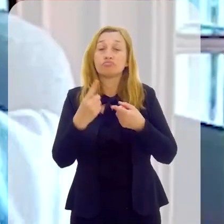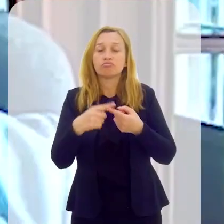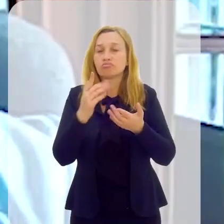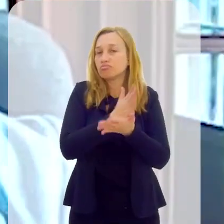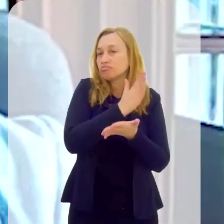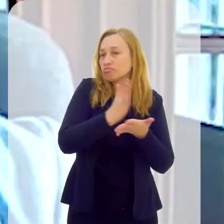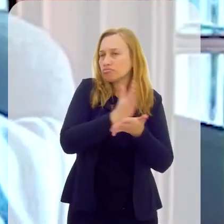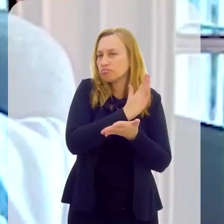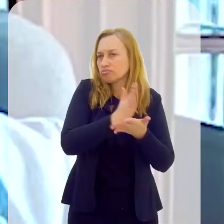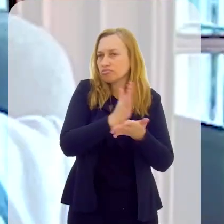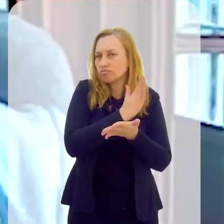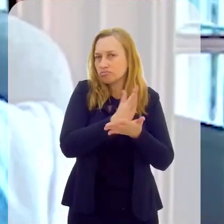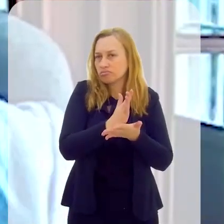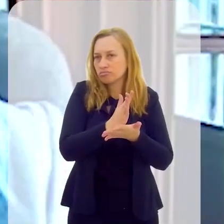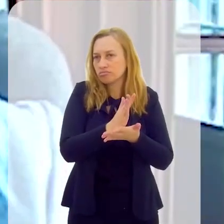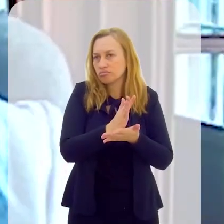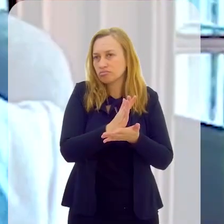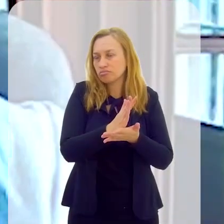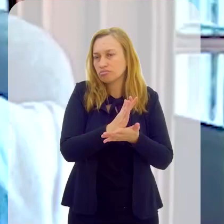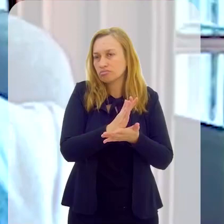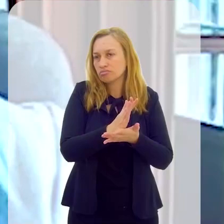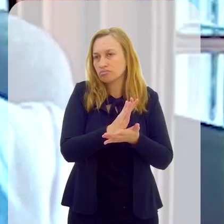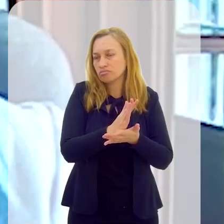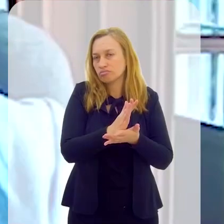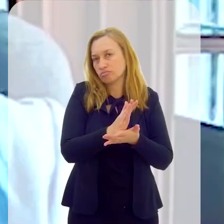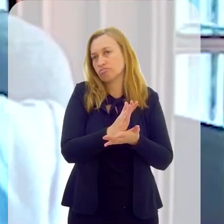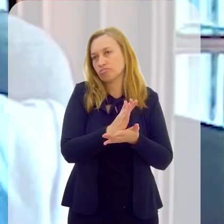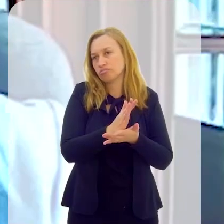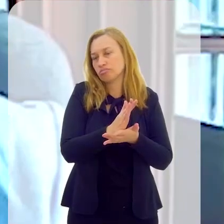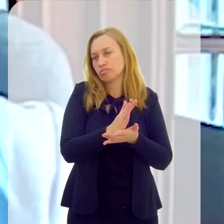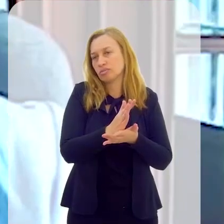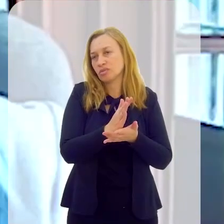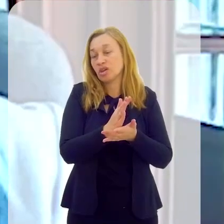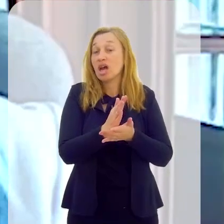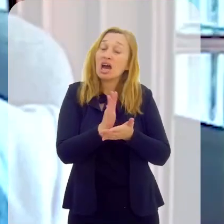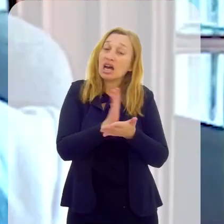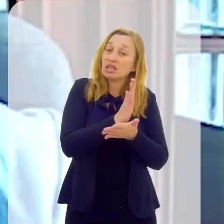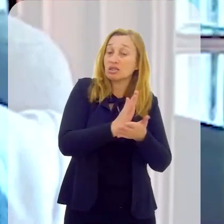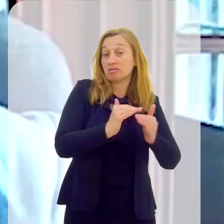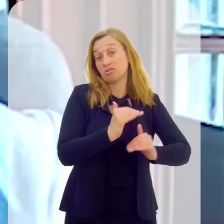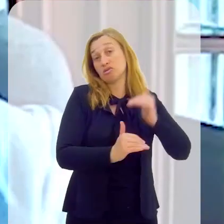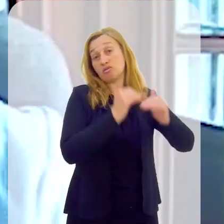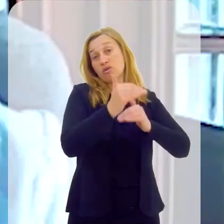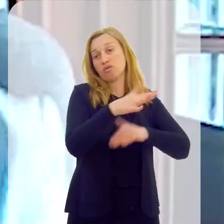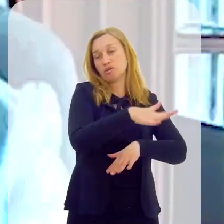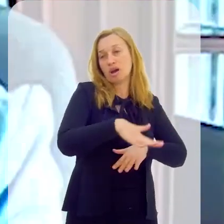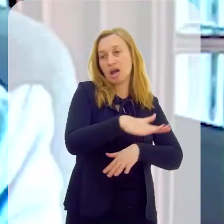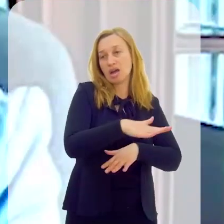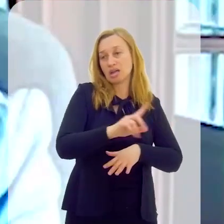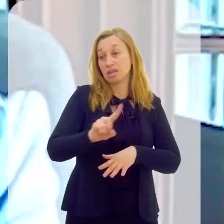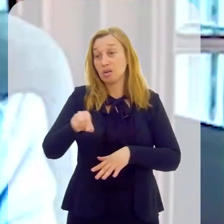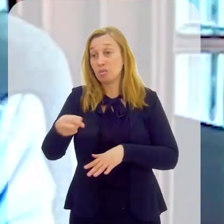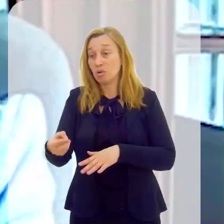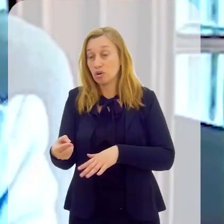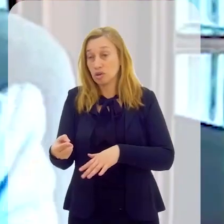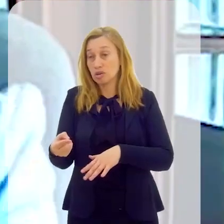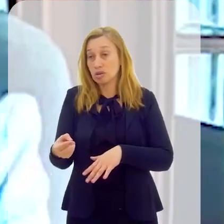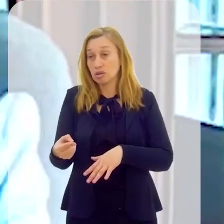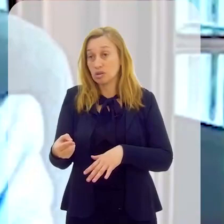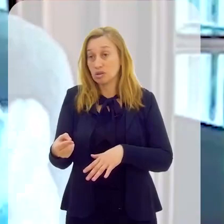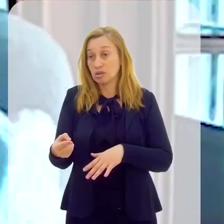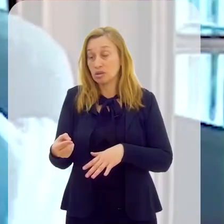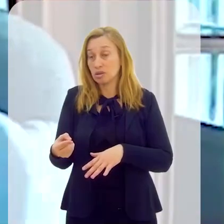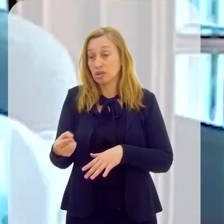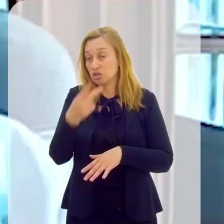né? Até porque, às vezes, isso tem evasão de cérebros, né? Às vezes você desenvolve muito uma área e daqui a pouco